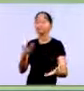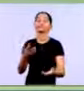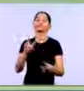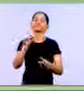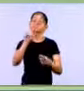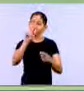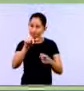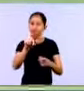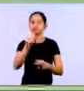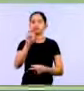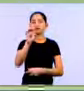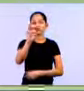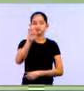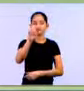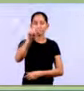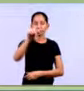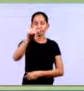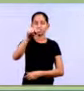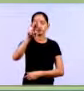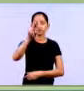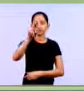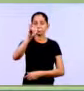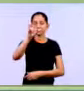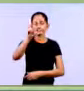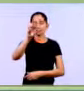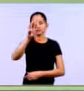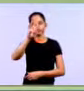equilibrar, a palavra-chave é equilíbrio.